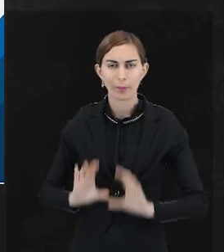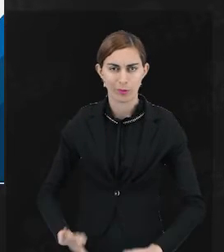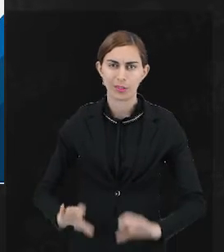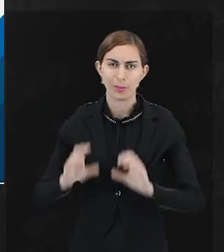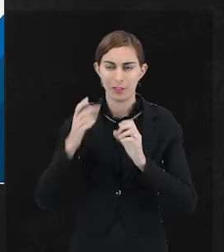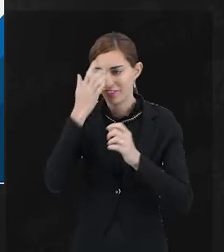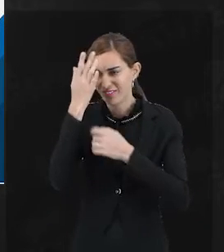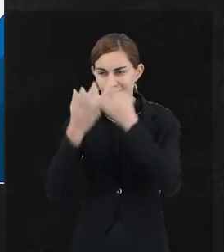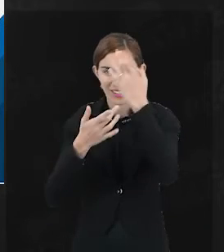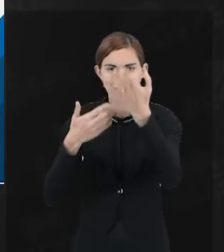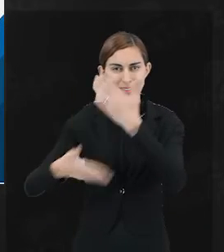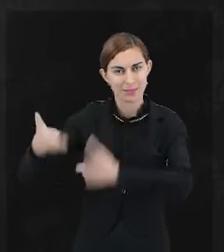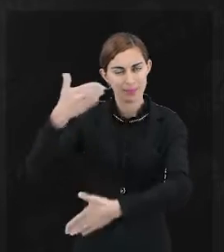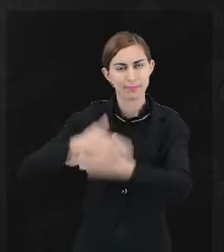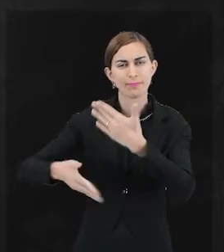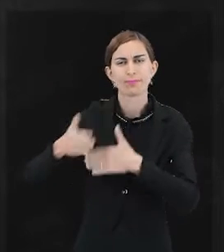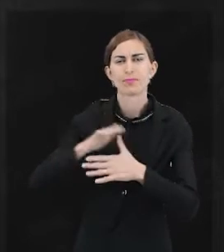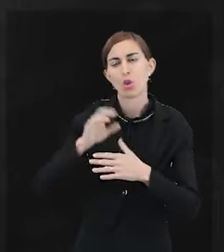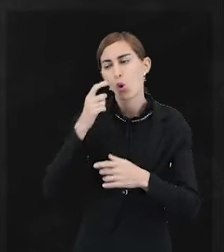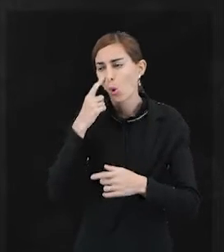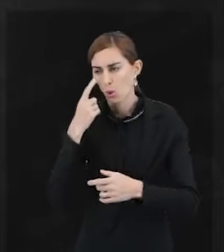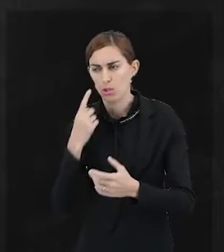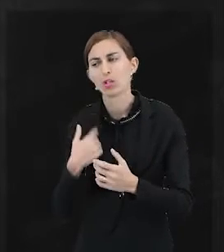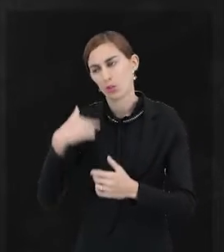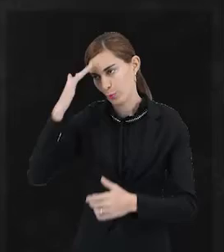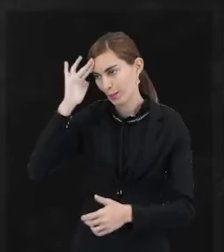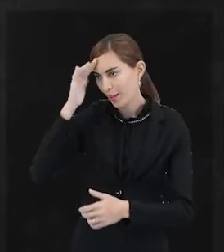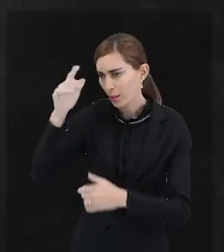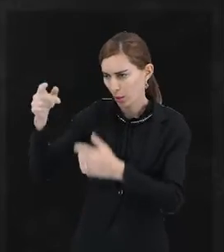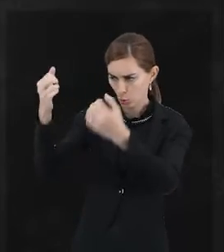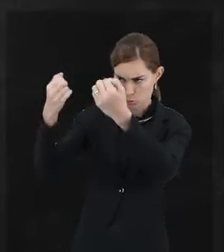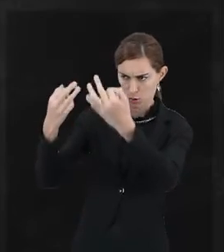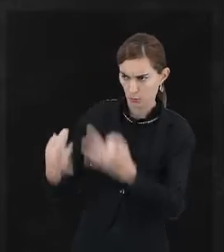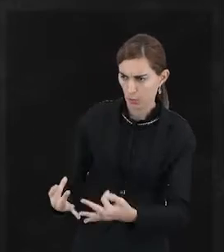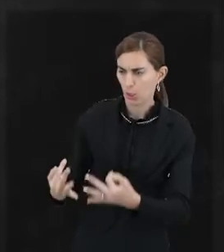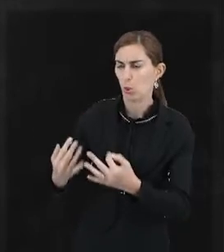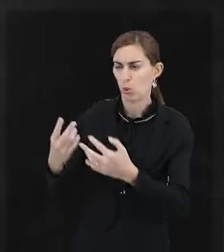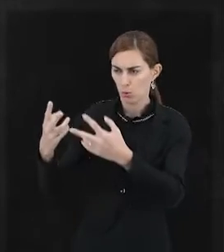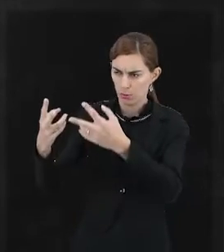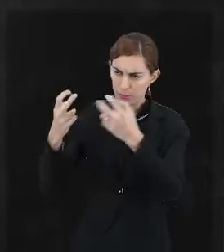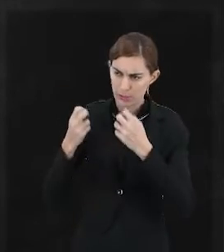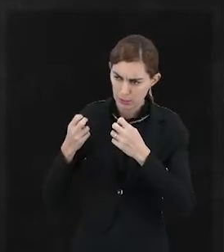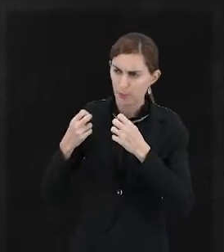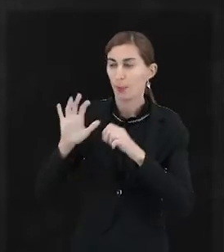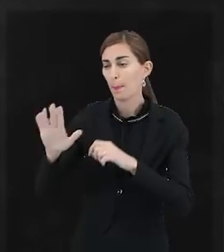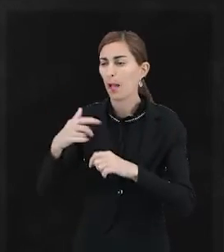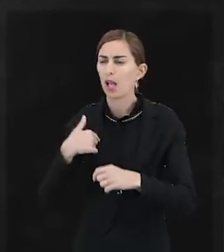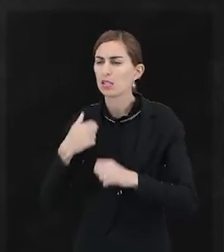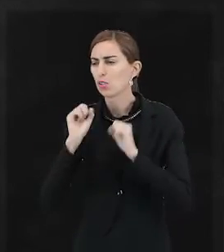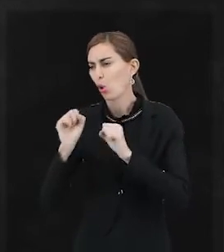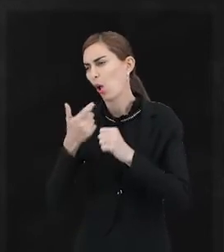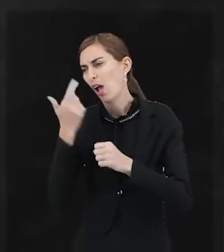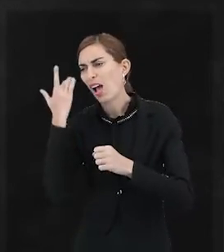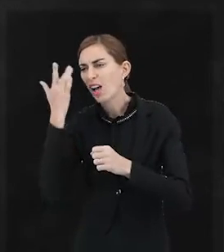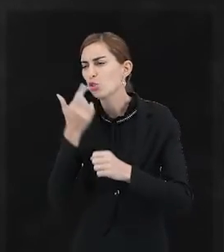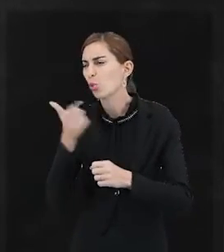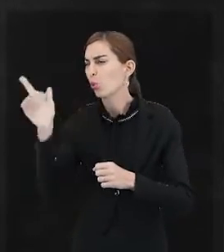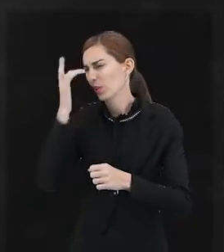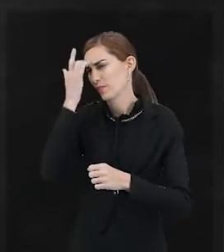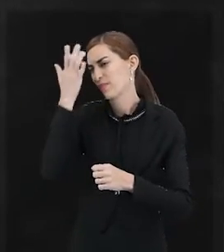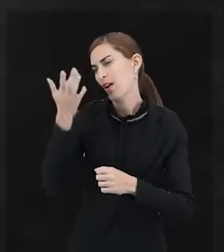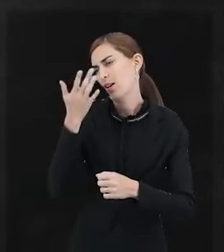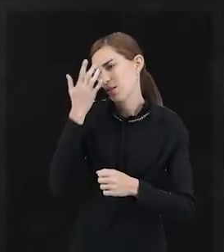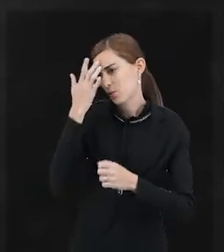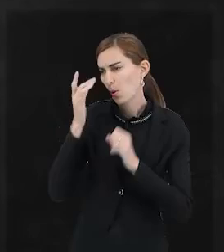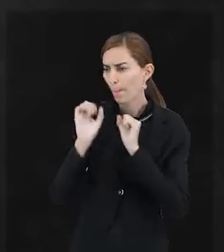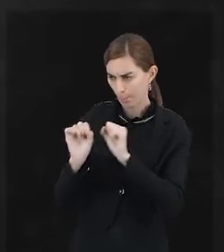podem facilitar a interação. Olha, eu entendo que você percebe dessa forma, no entanto, eu imagino que dessa outra maneira é mais fácil.